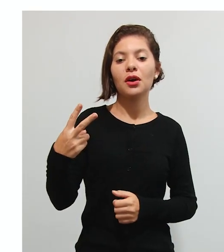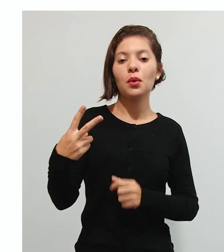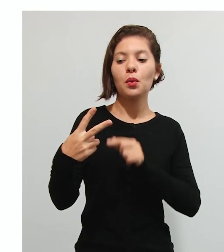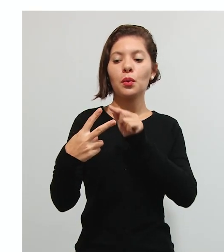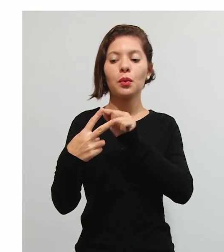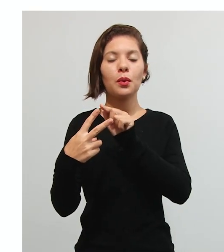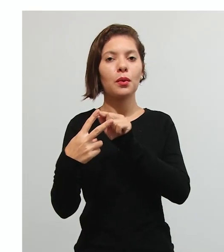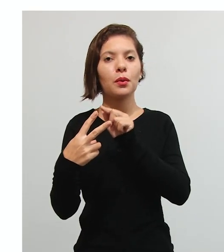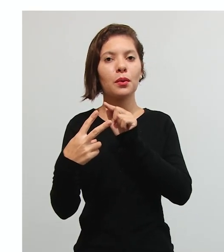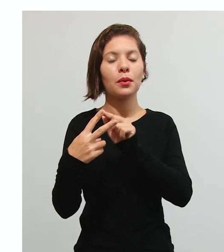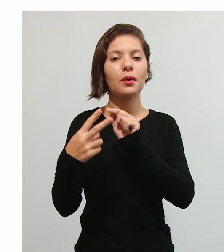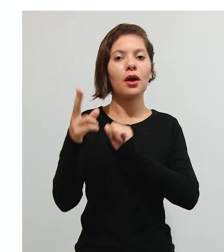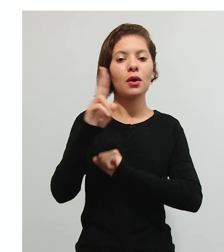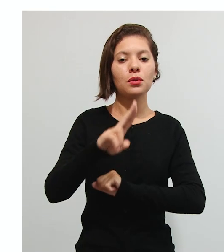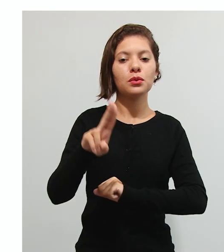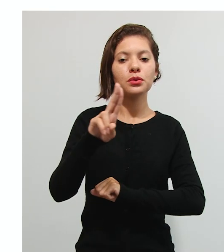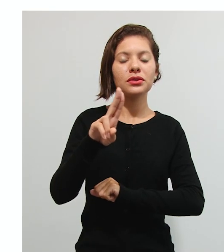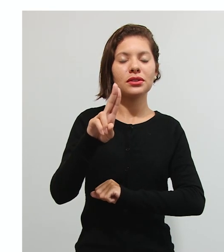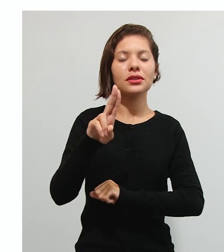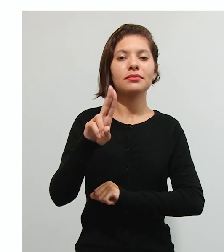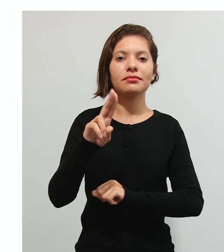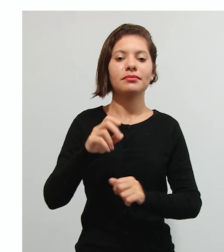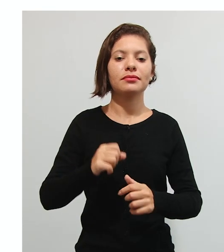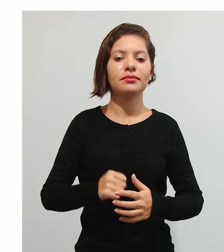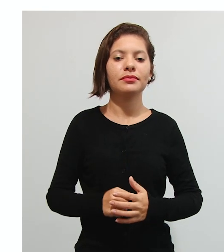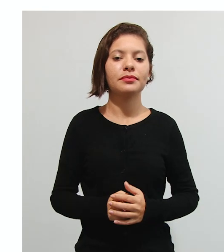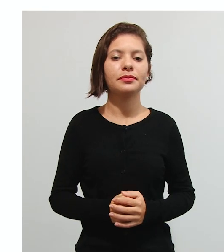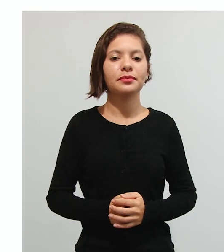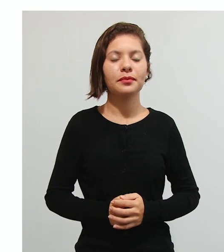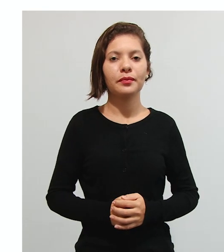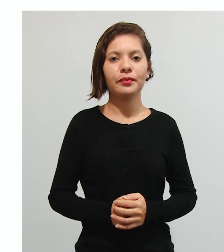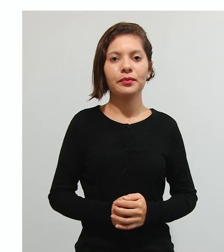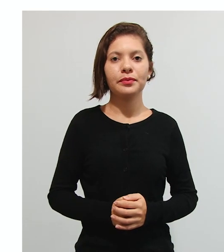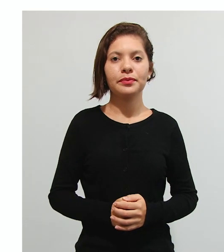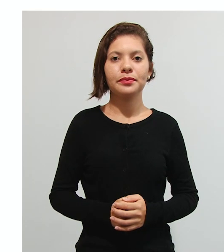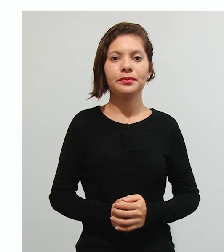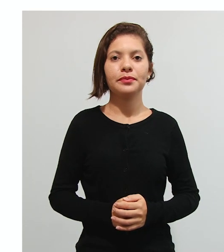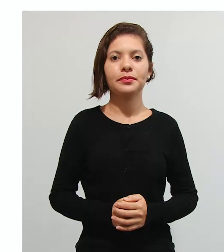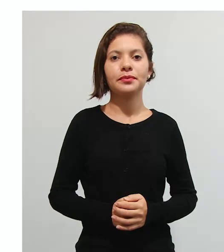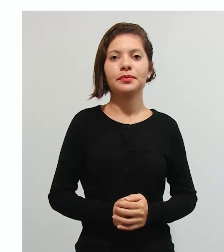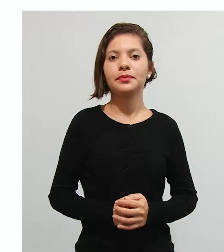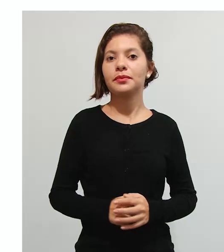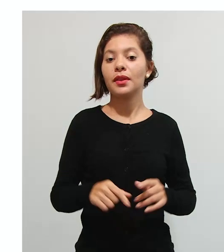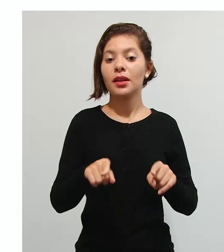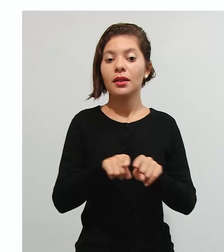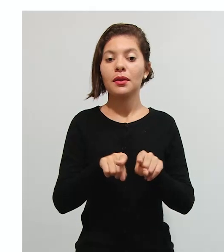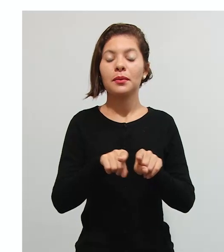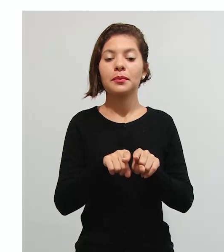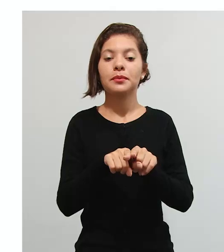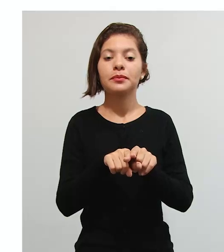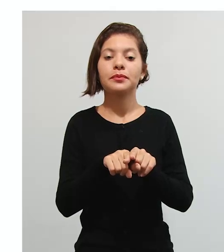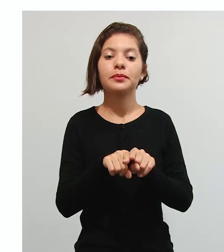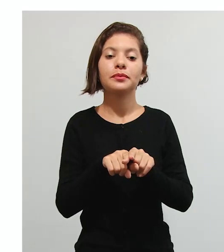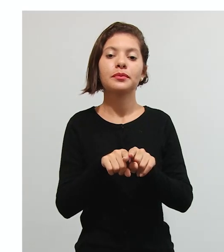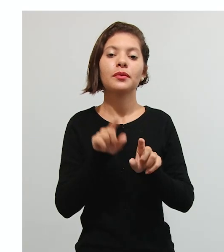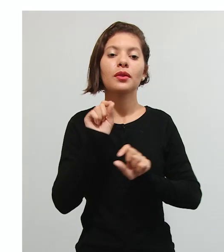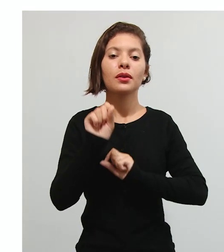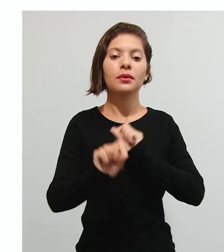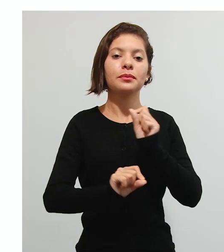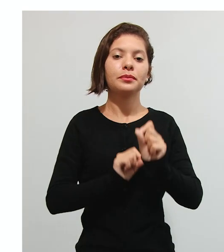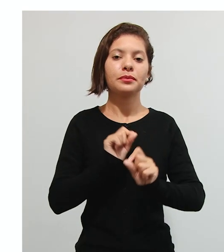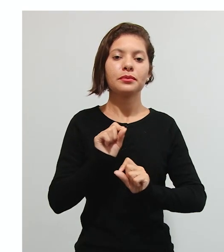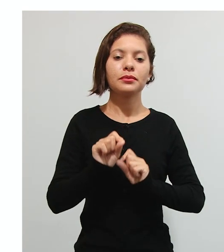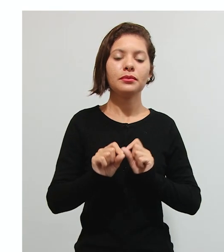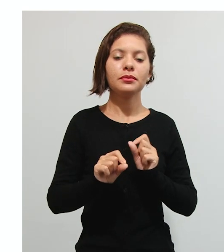educação basicamente no Brasil, ela trabalha com essas duas frentes. Nós temos também a educação,